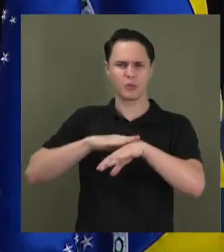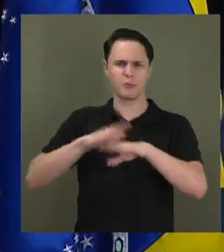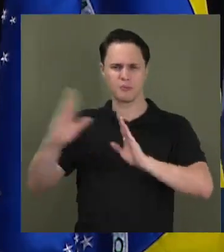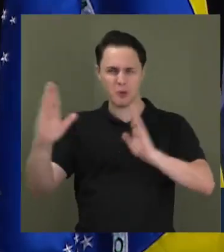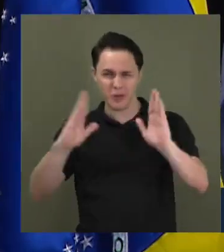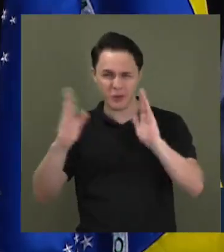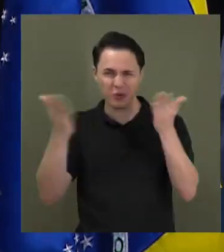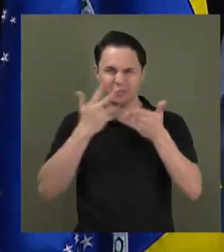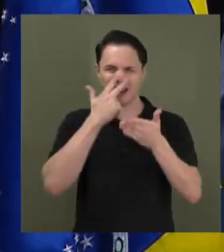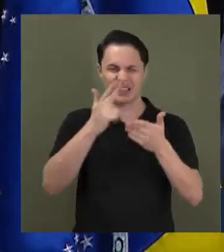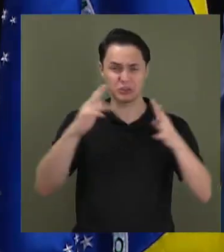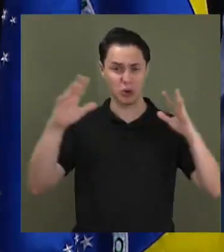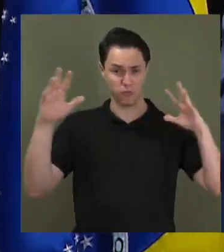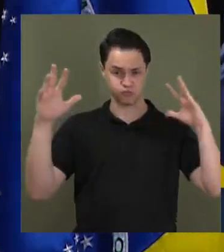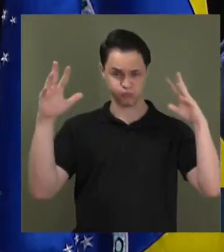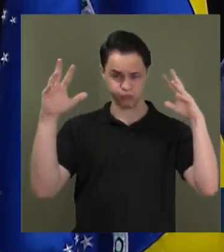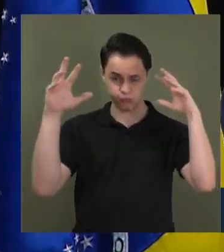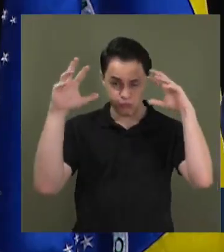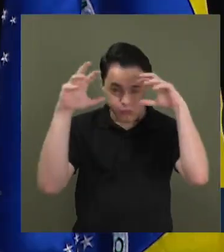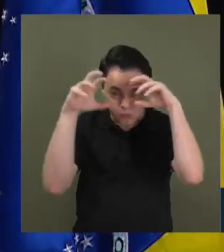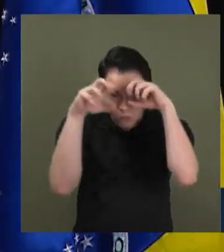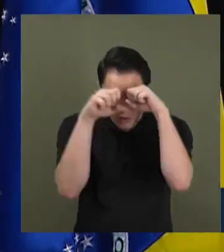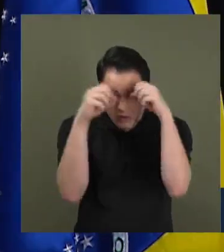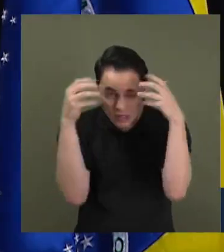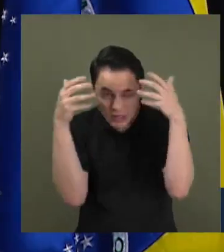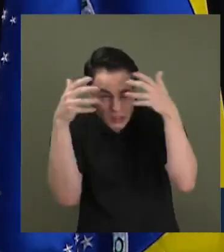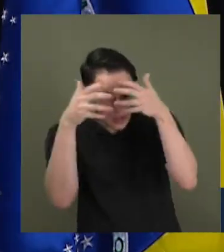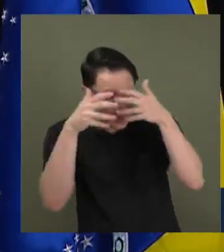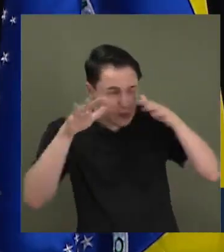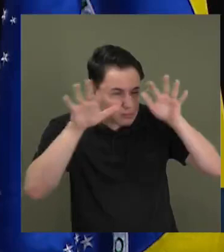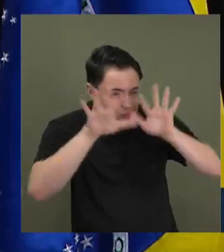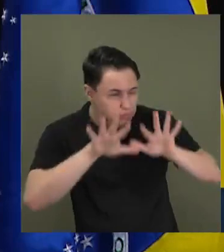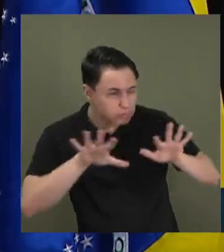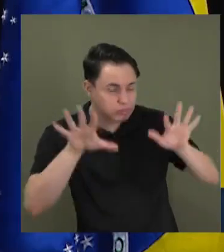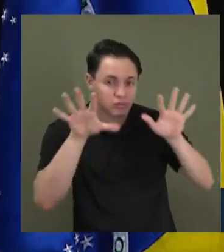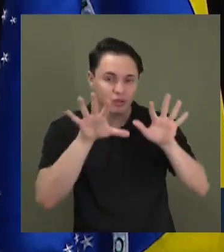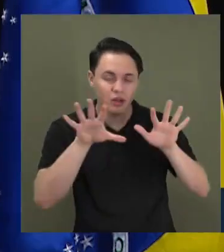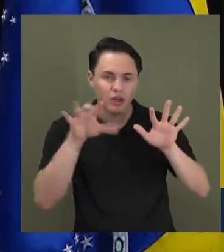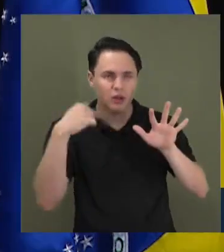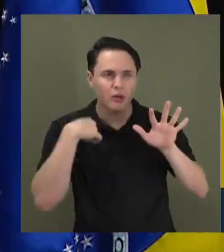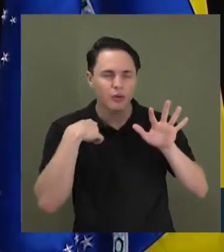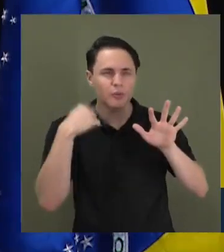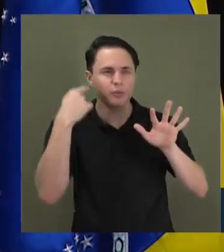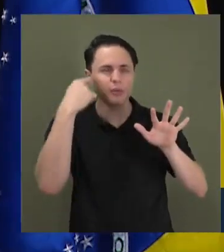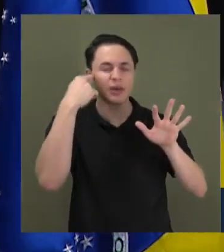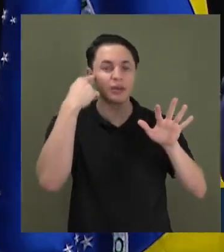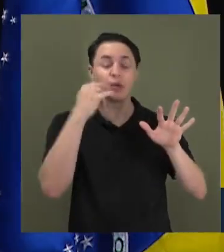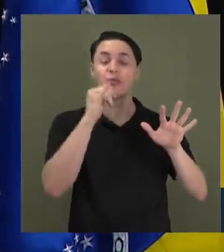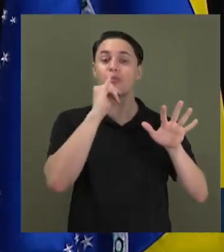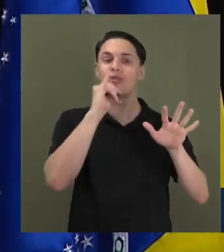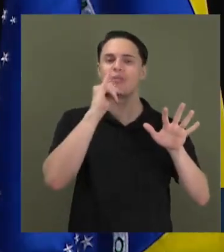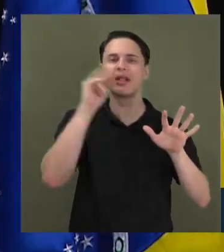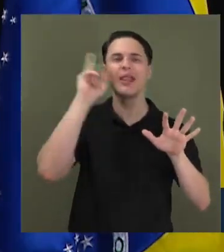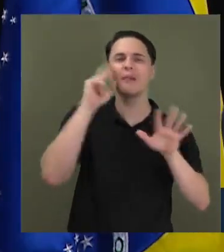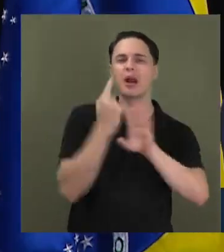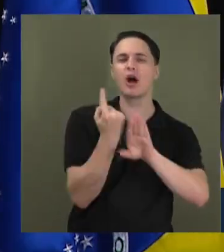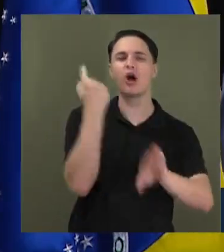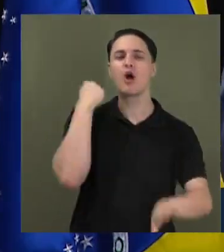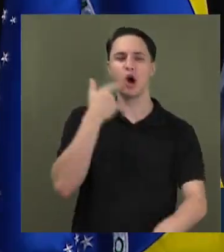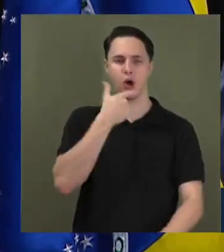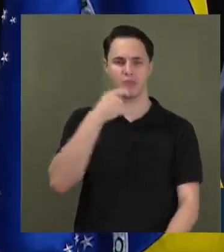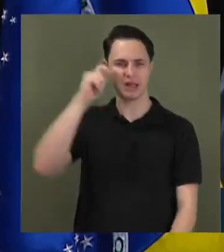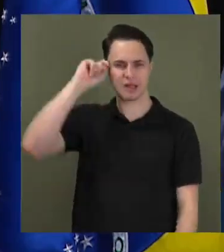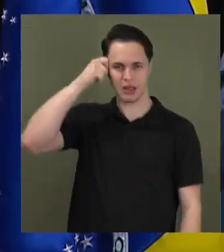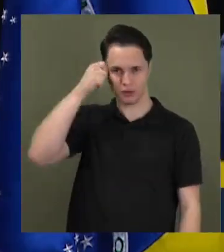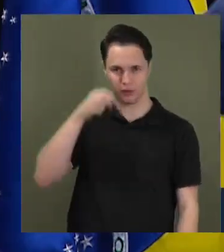vive, nesse exato momento da humanidade, me marca ouvir, por exemplo, Martin Luther King,